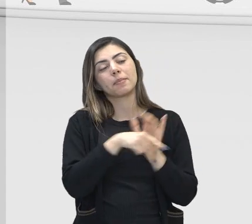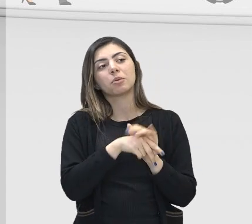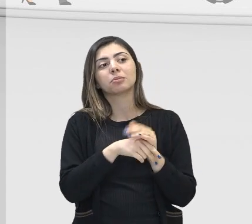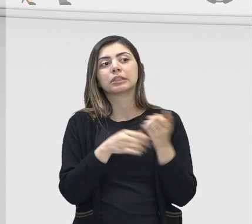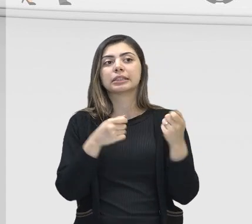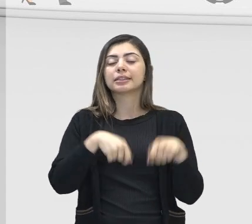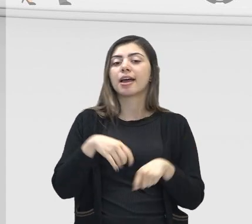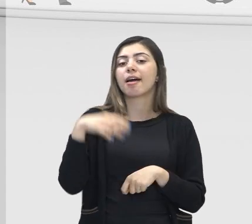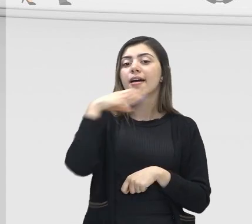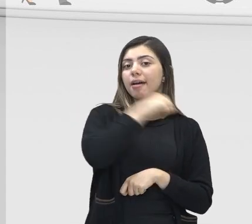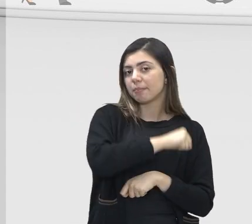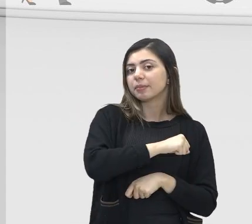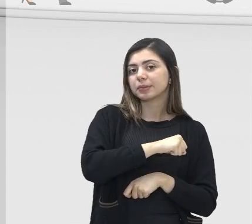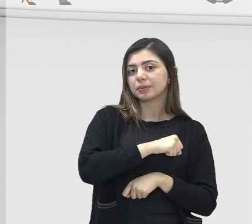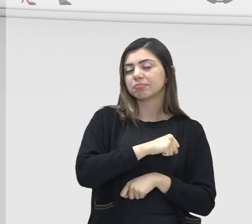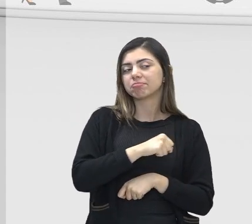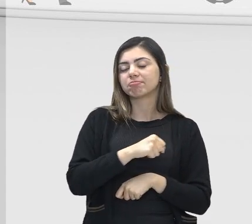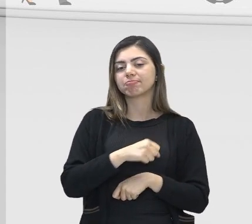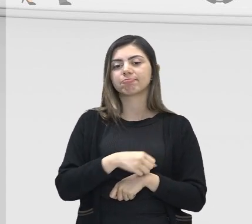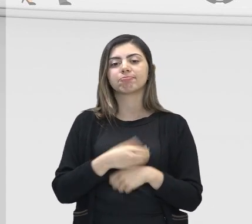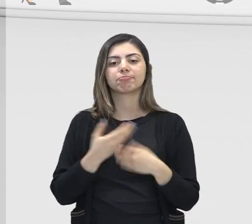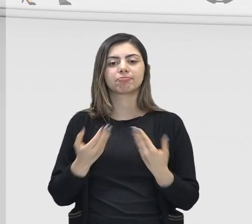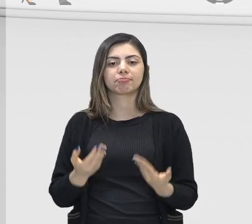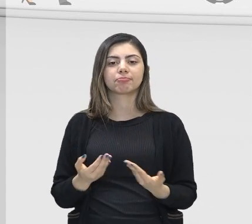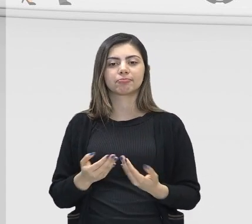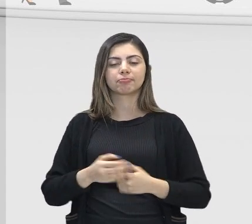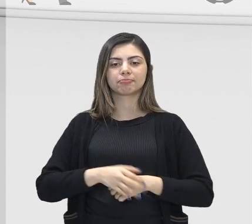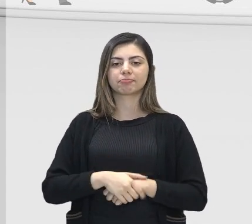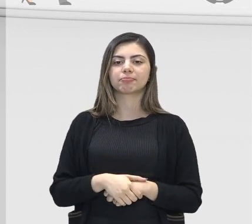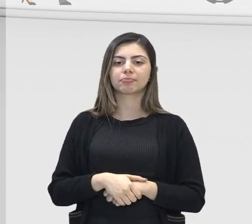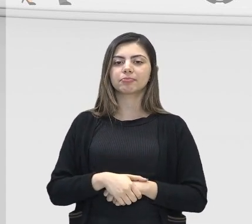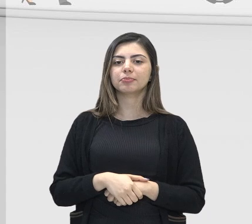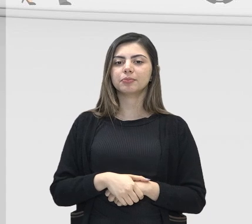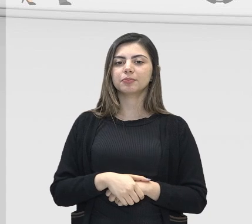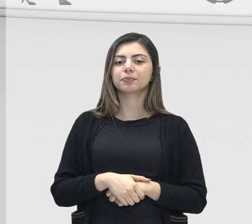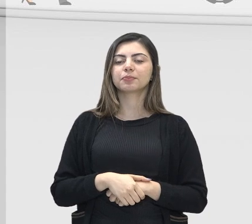um pouco mais rápida. Então, nossos hermanos